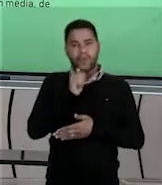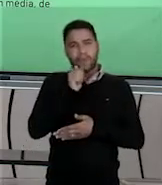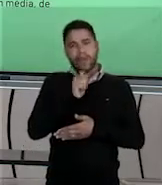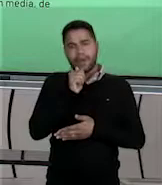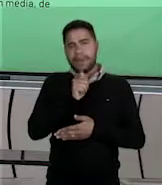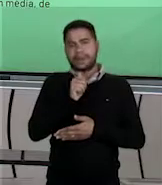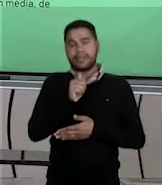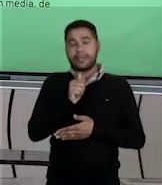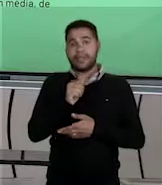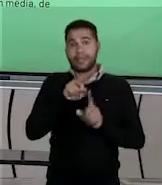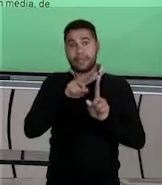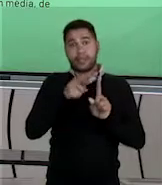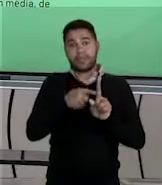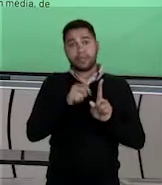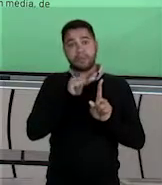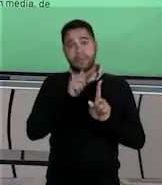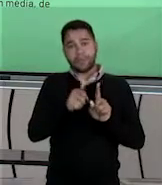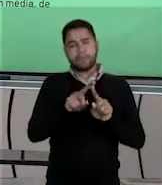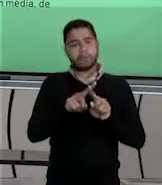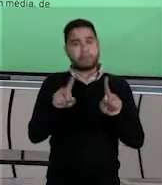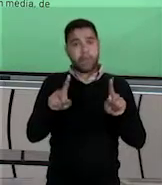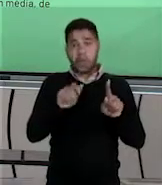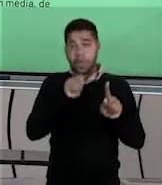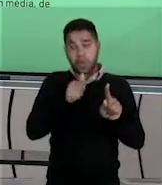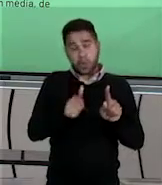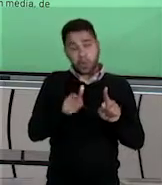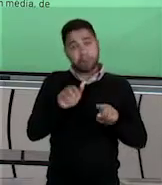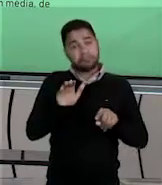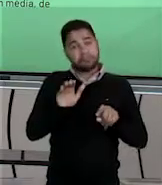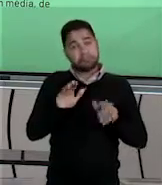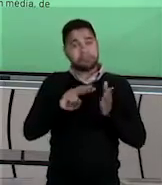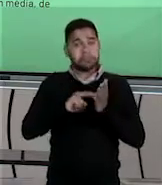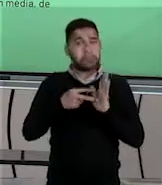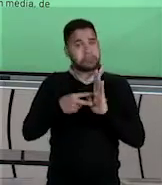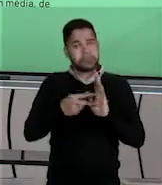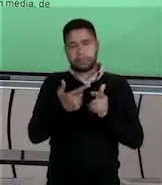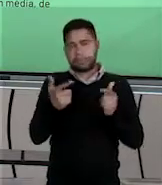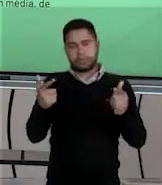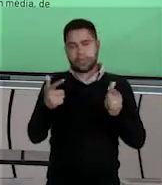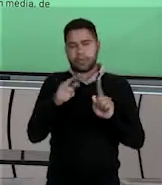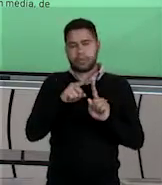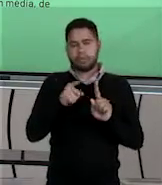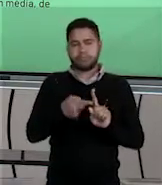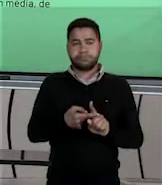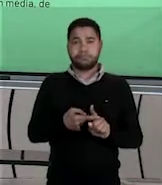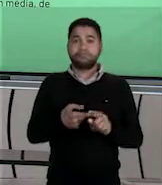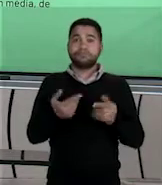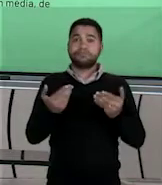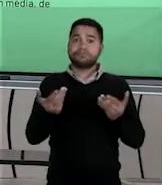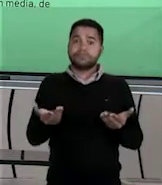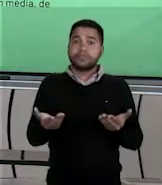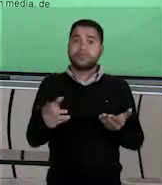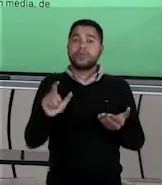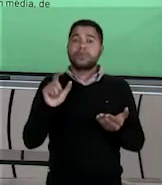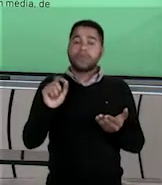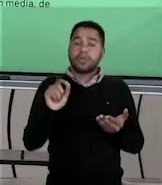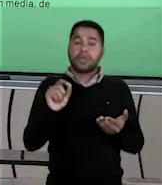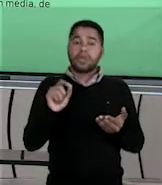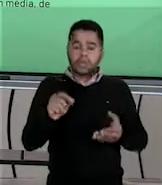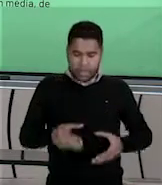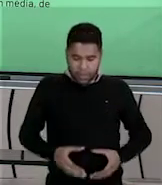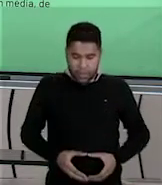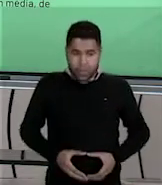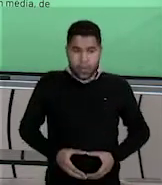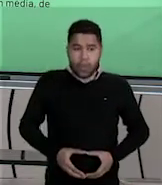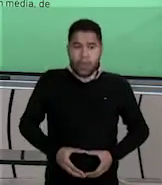geralmente, quando ocorre a menstruação, não tem gravidez. que nada mais é do que a